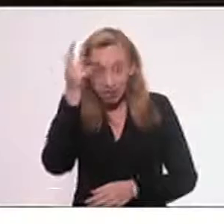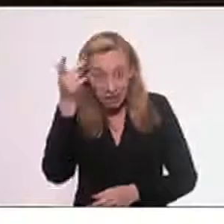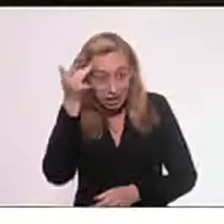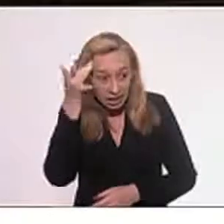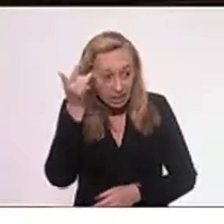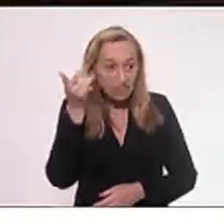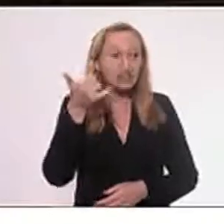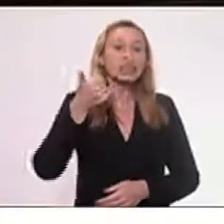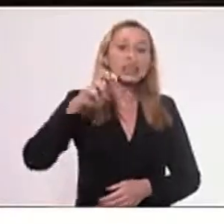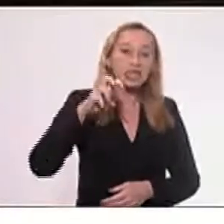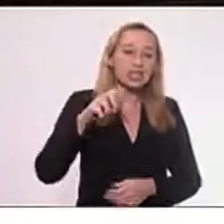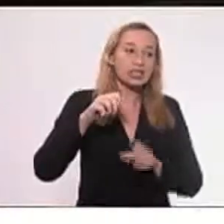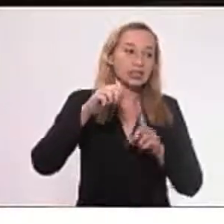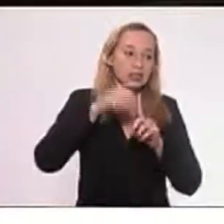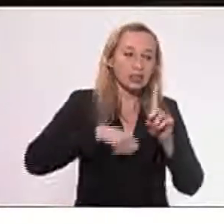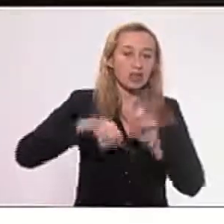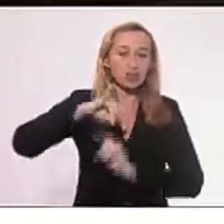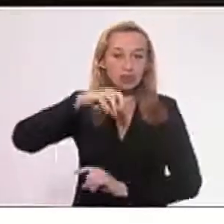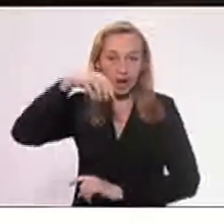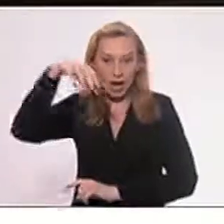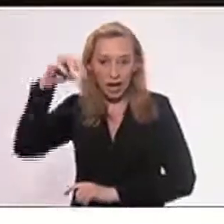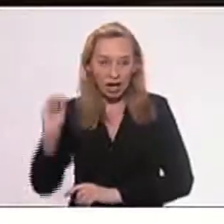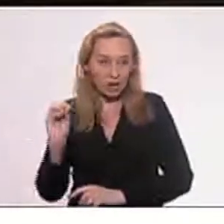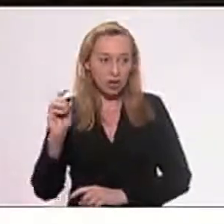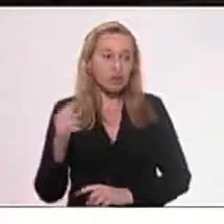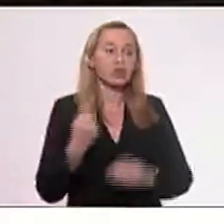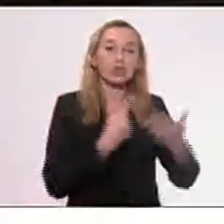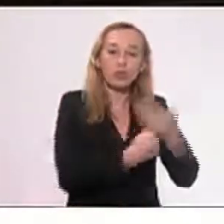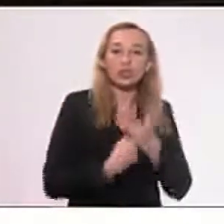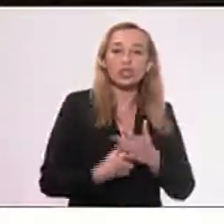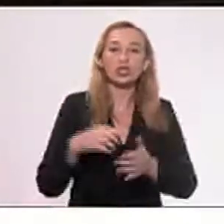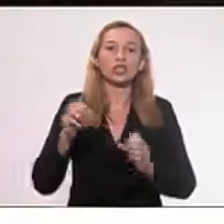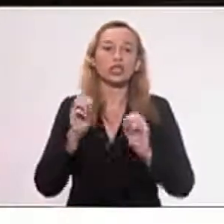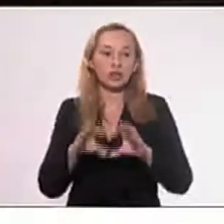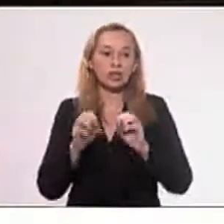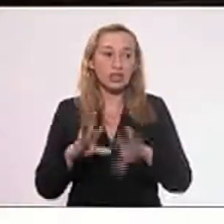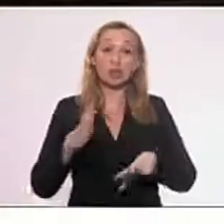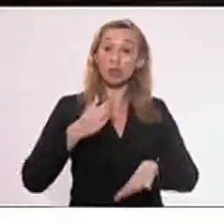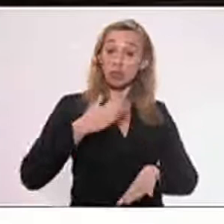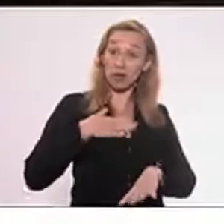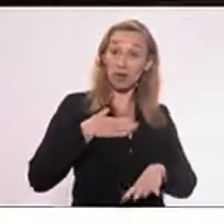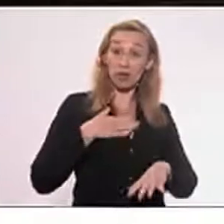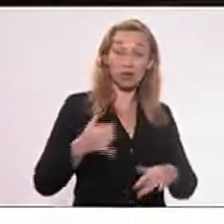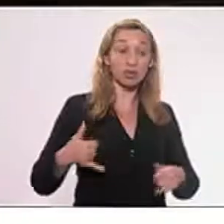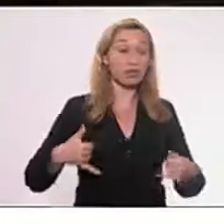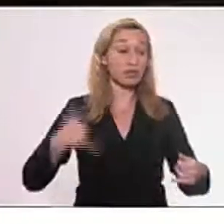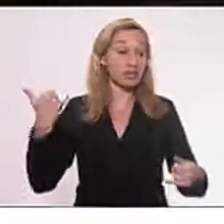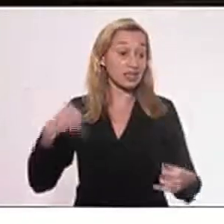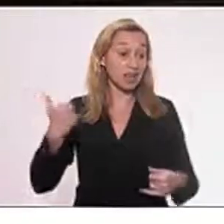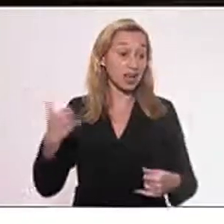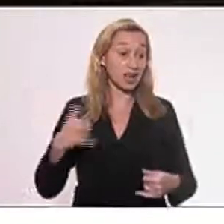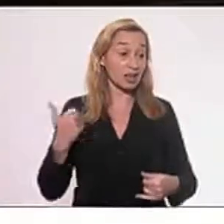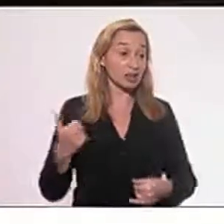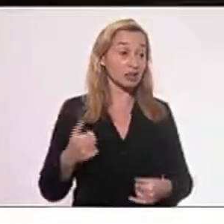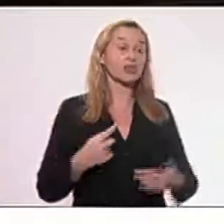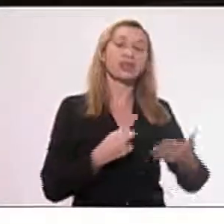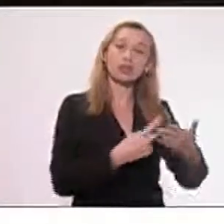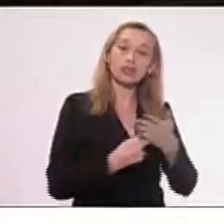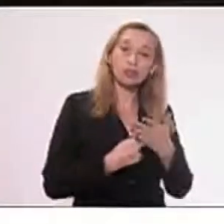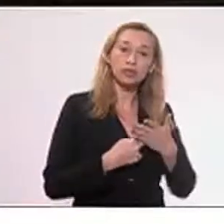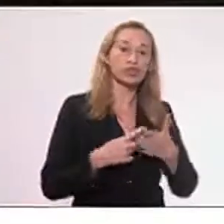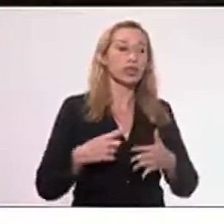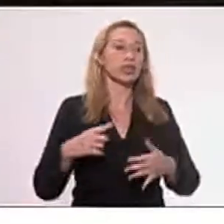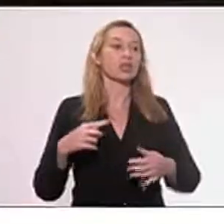dia que eu vou celebrar a defesa da educação e o meu aniversário nas ruas em defesa da universidade pública